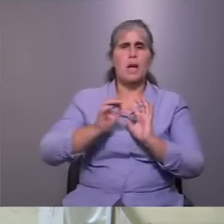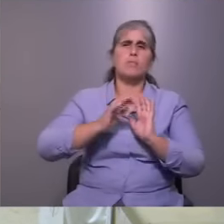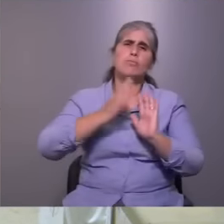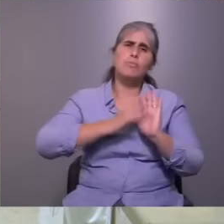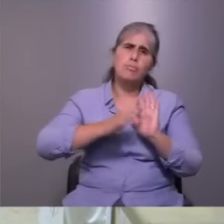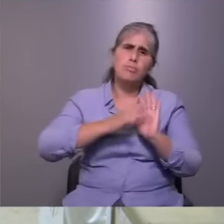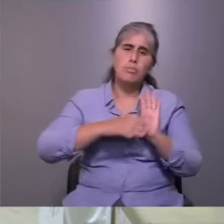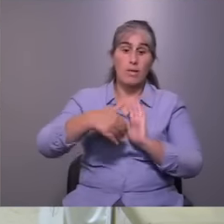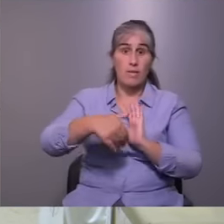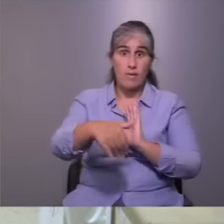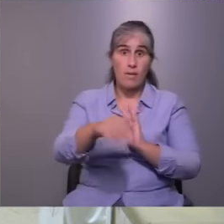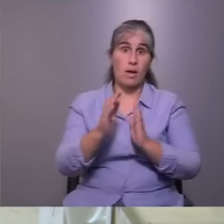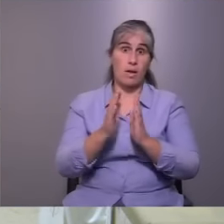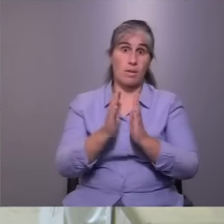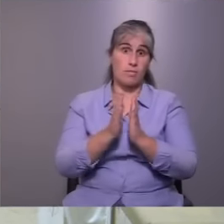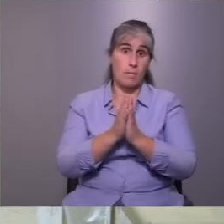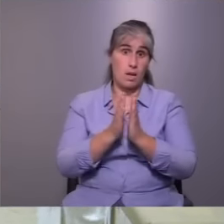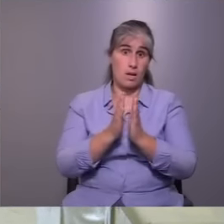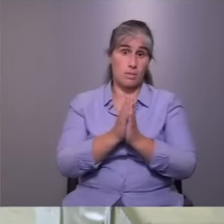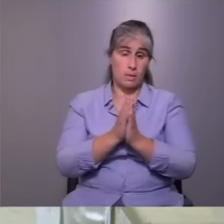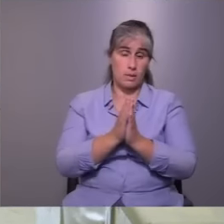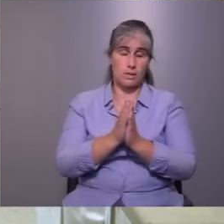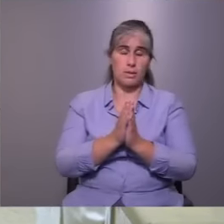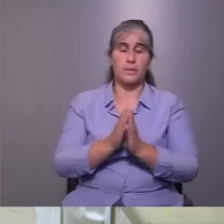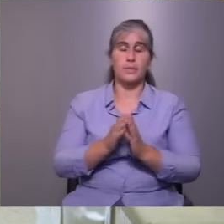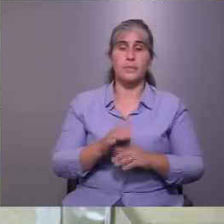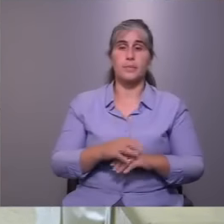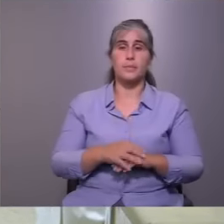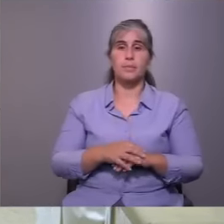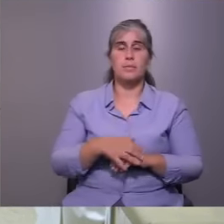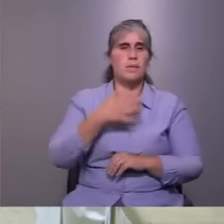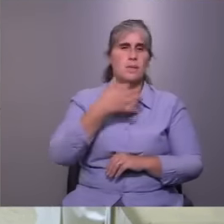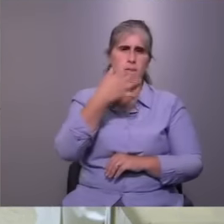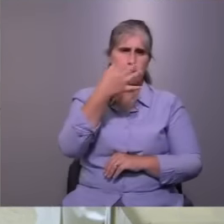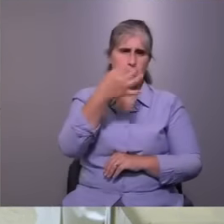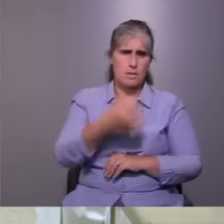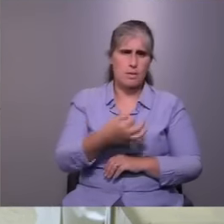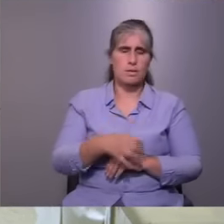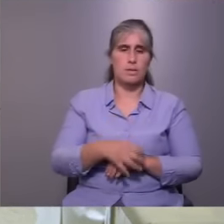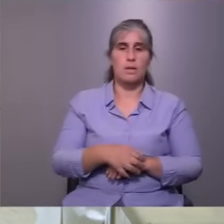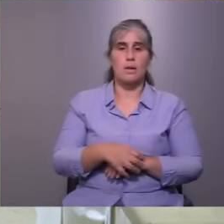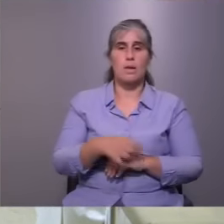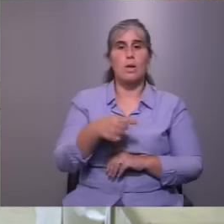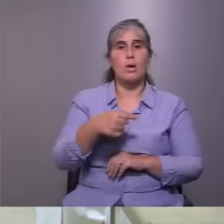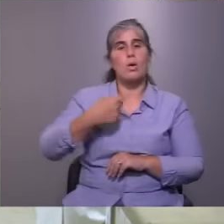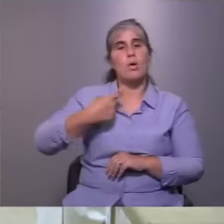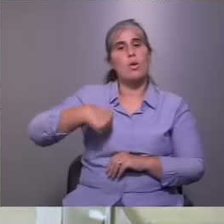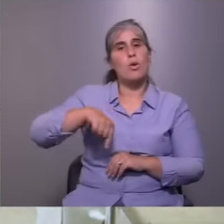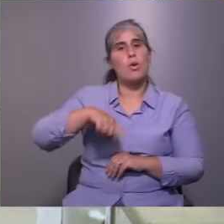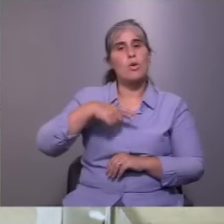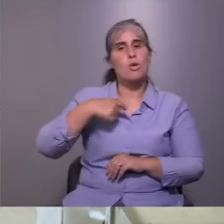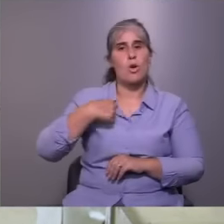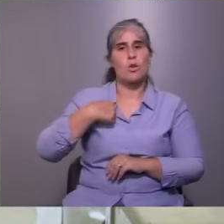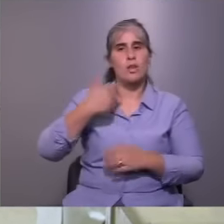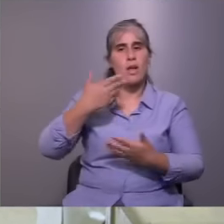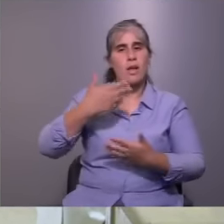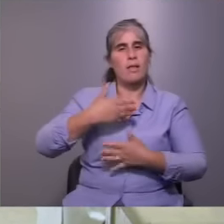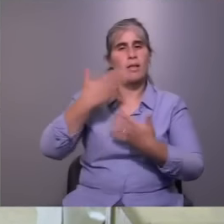Irmãos e irmãs, estivemos a fazer esta preparação próxima para a vigília de oração que vamos